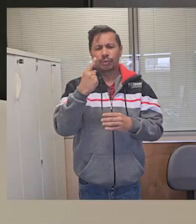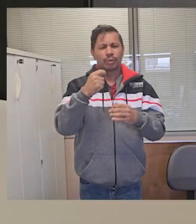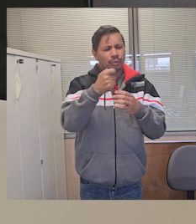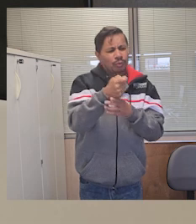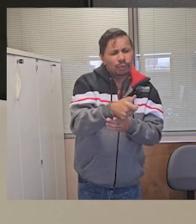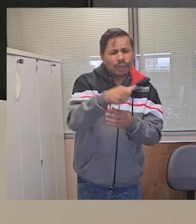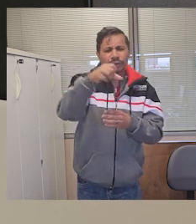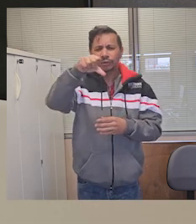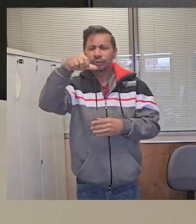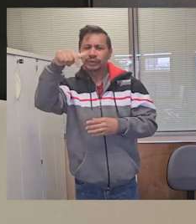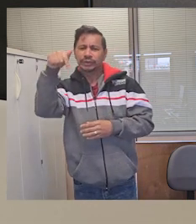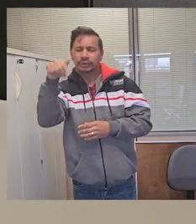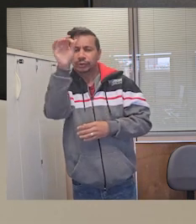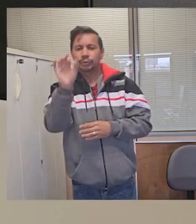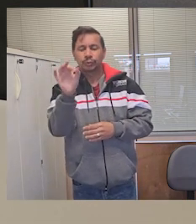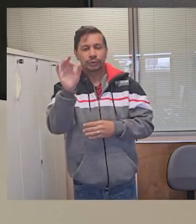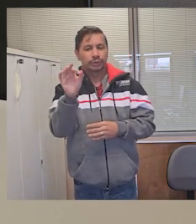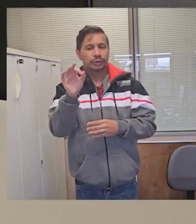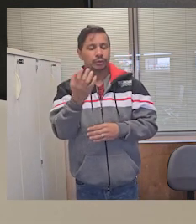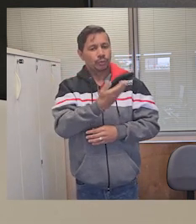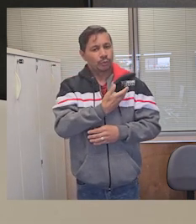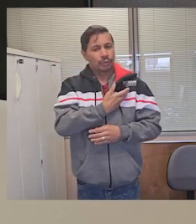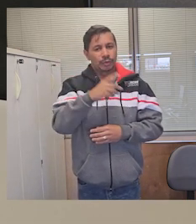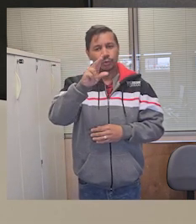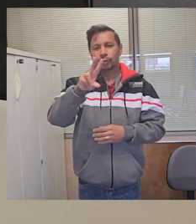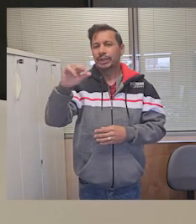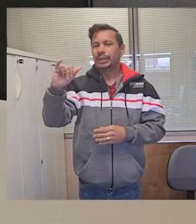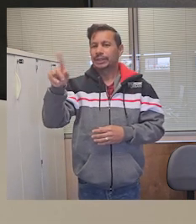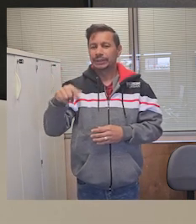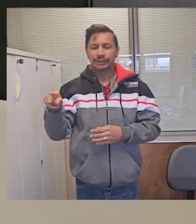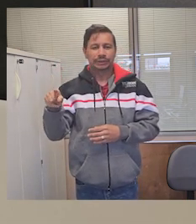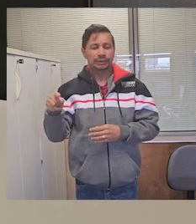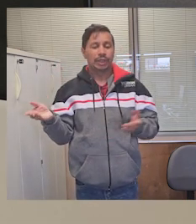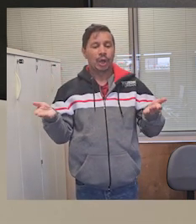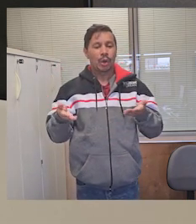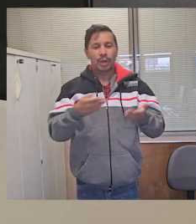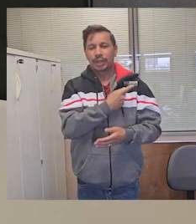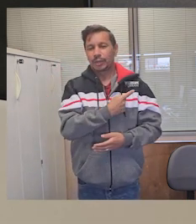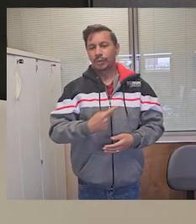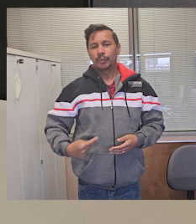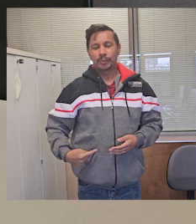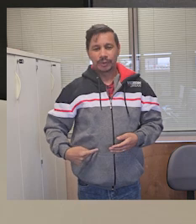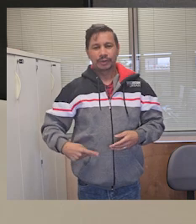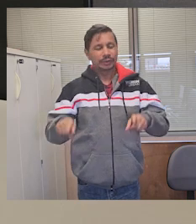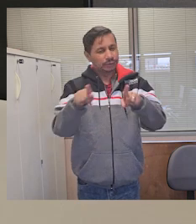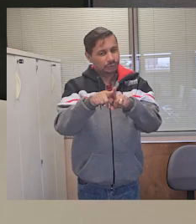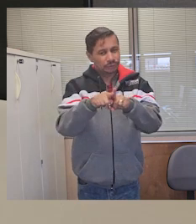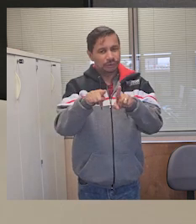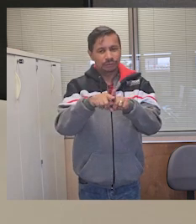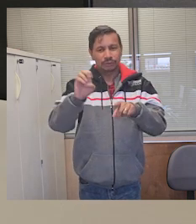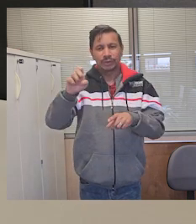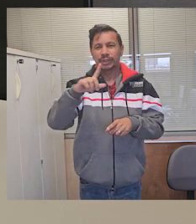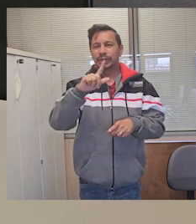dos votos. O companheiro Luiz Carlos está assumindo a presidência lá, então parabenizá-lo e também parabenizar o